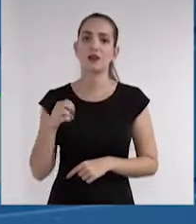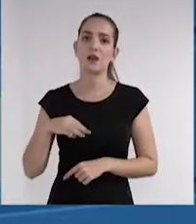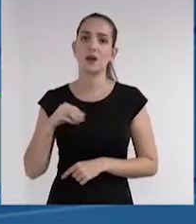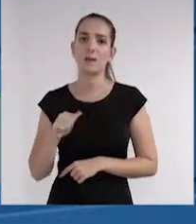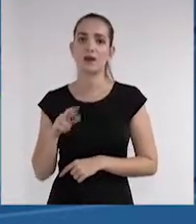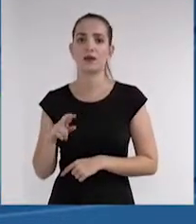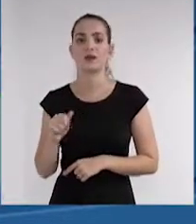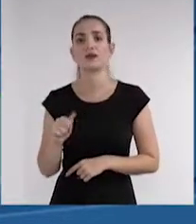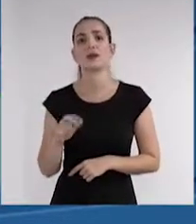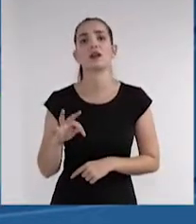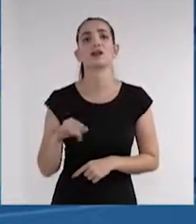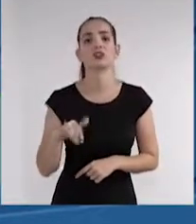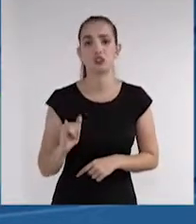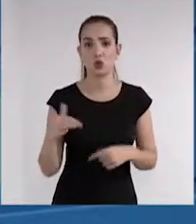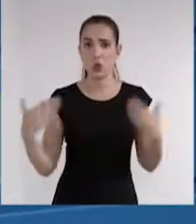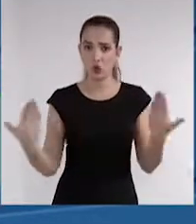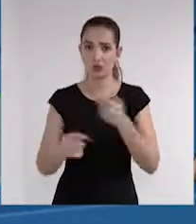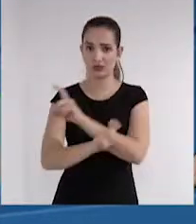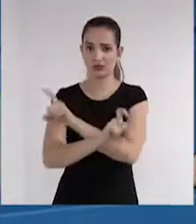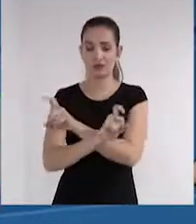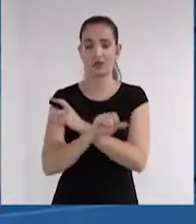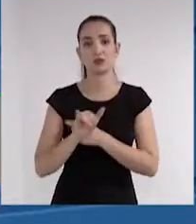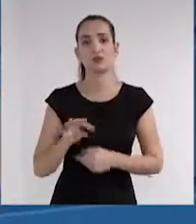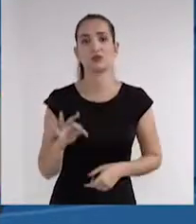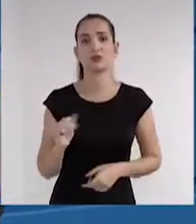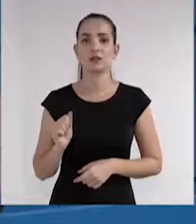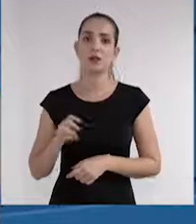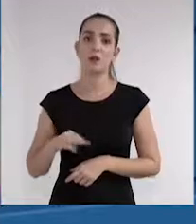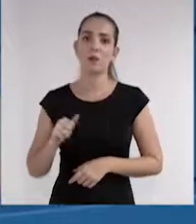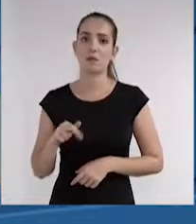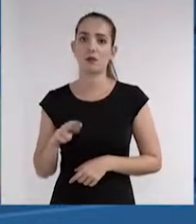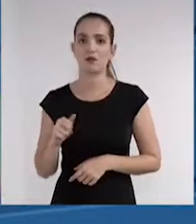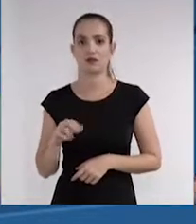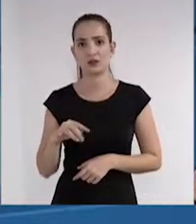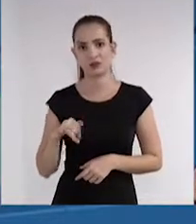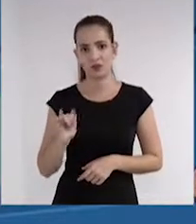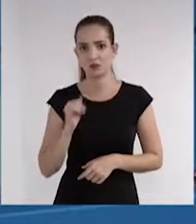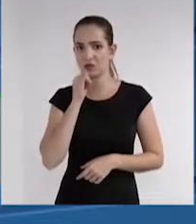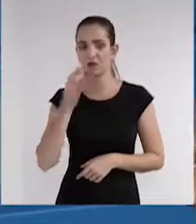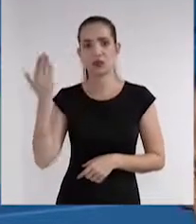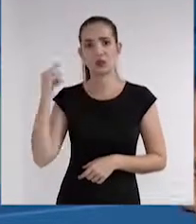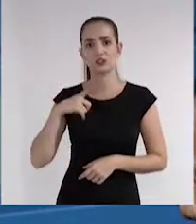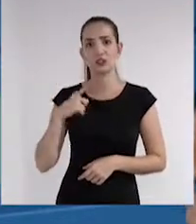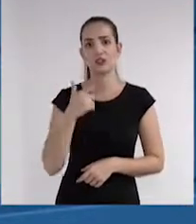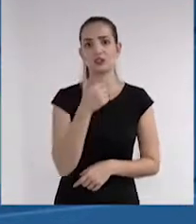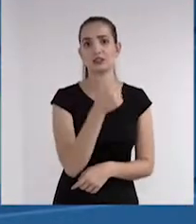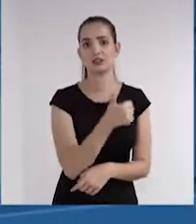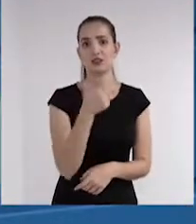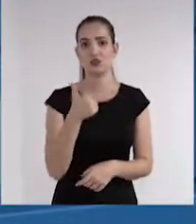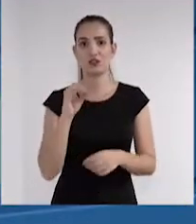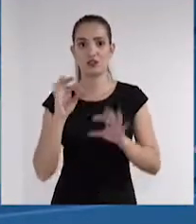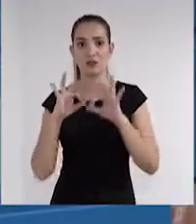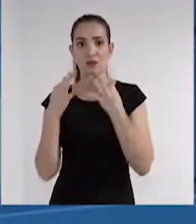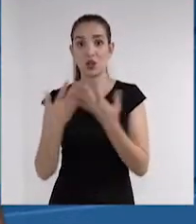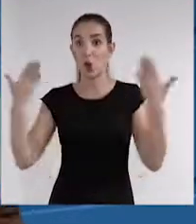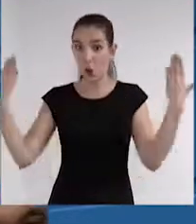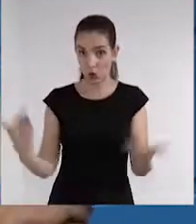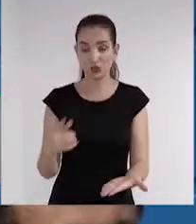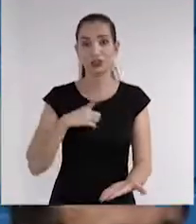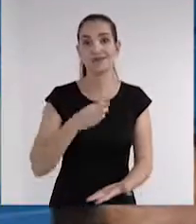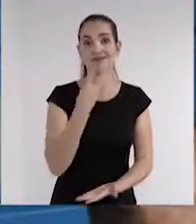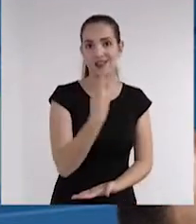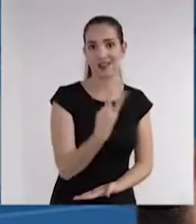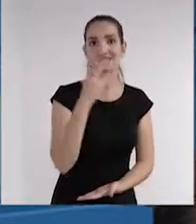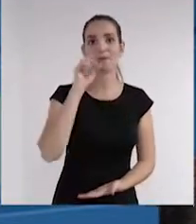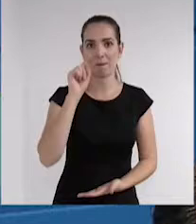Itamaraty, que antes tinha lá, no máximo, 120 famílias, o exemplo. Hoje tem 3.500 famílias.